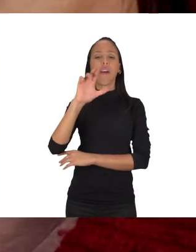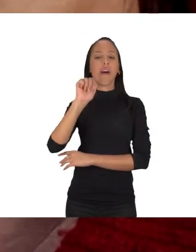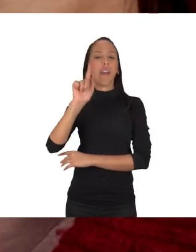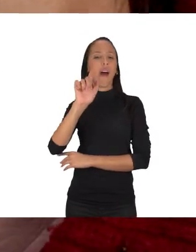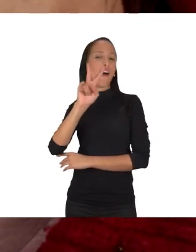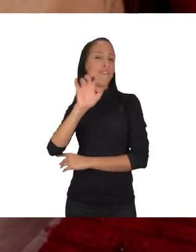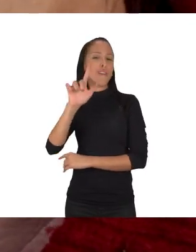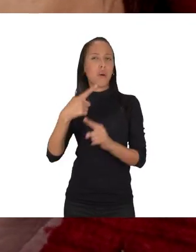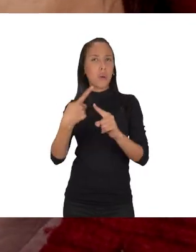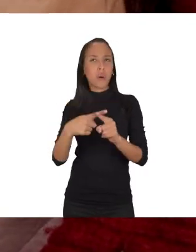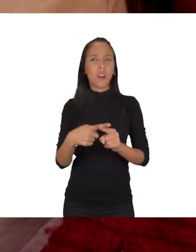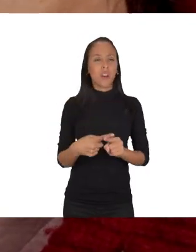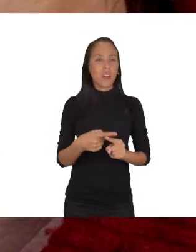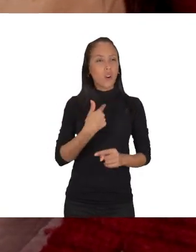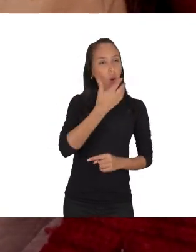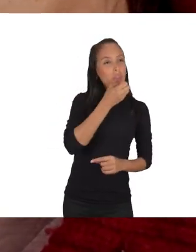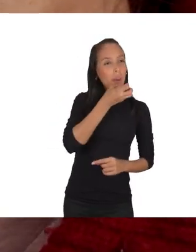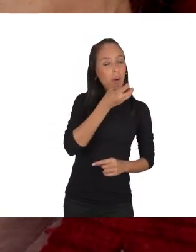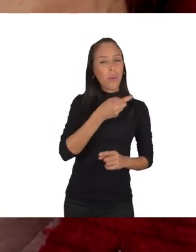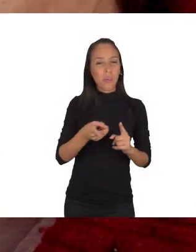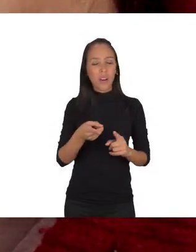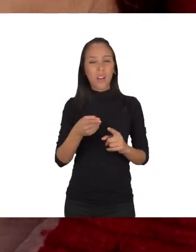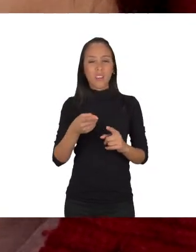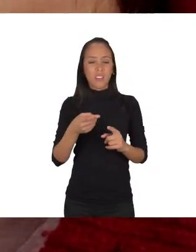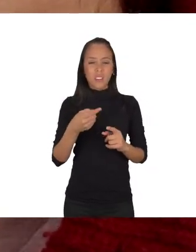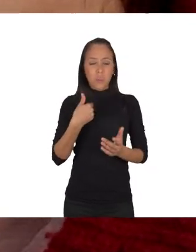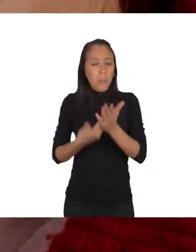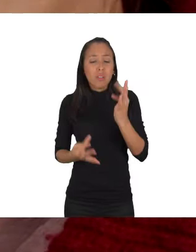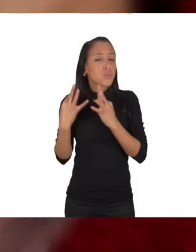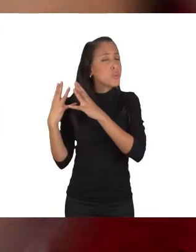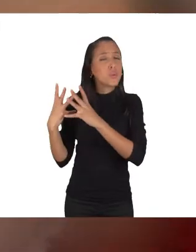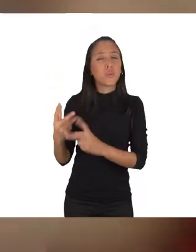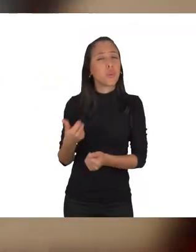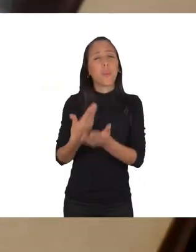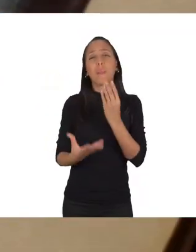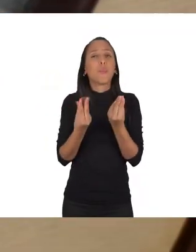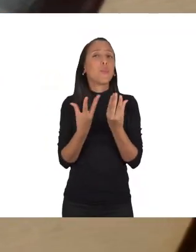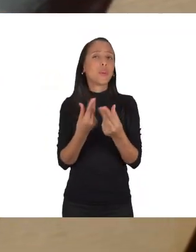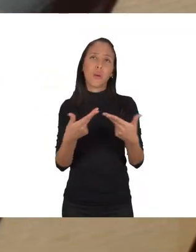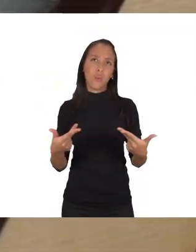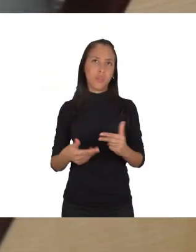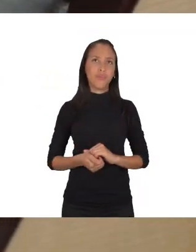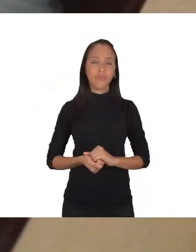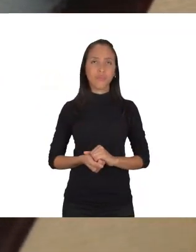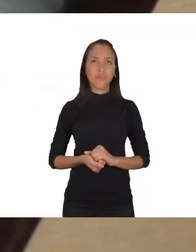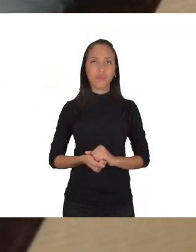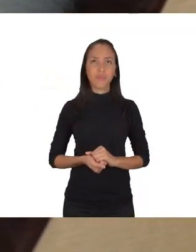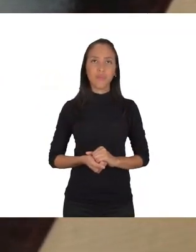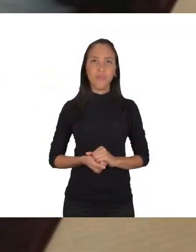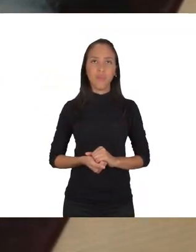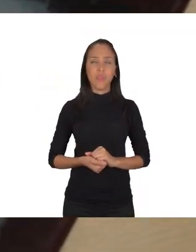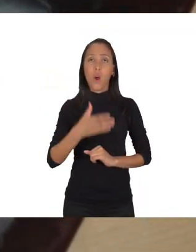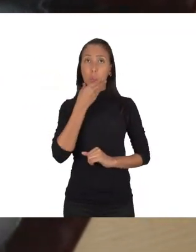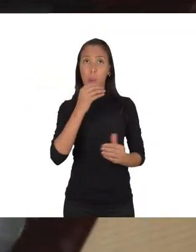você ter o que comer, o que vestir, mas você ter uma vida miserável por tudo que você perde. Perde muita coisa. Então ele chegou, olhou pra mim